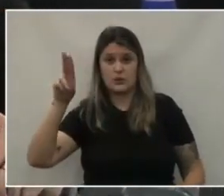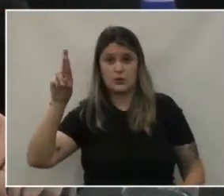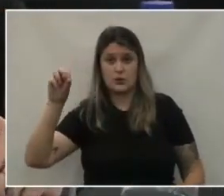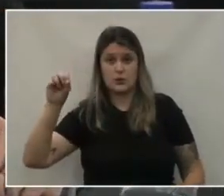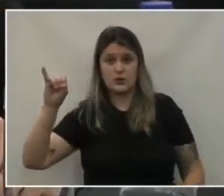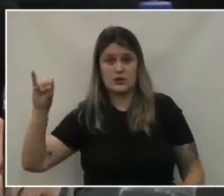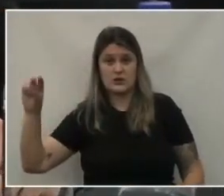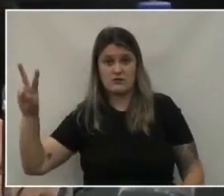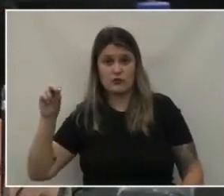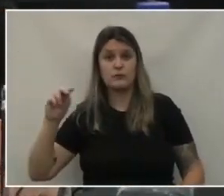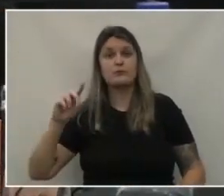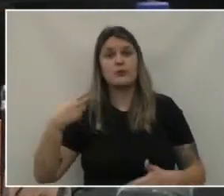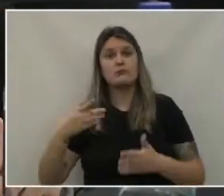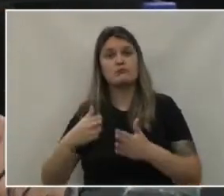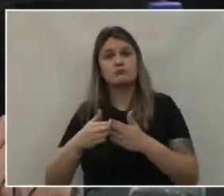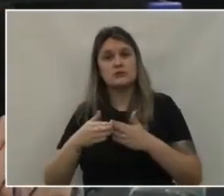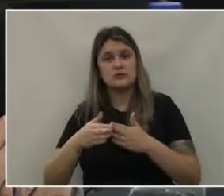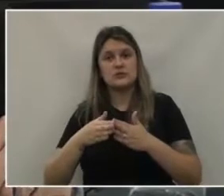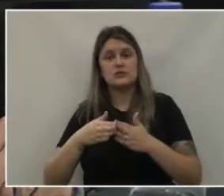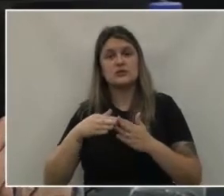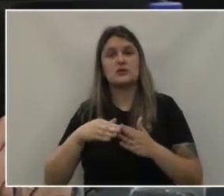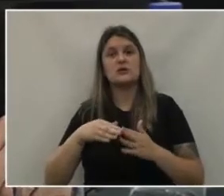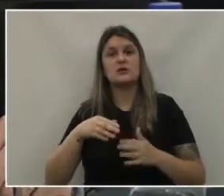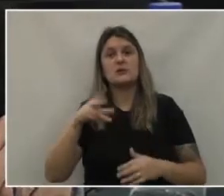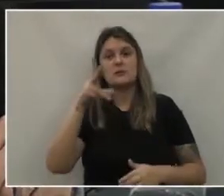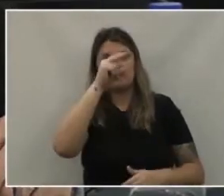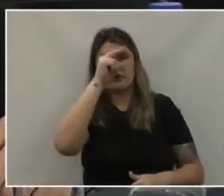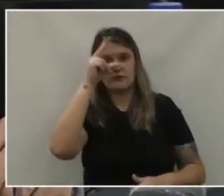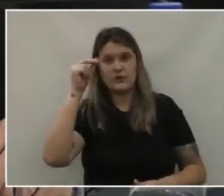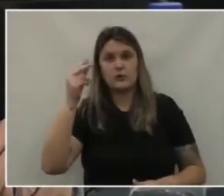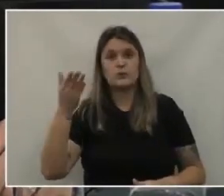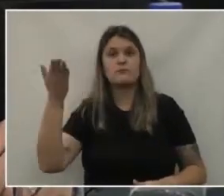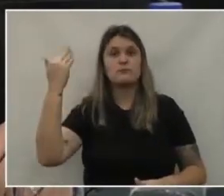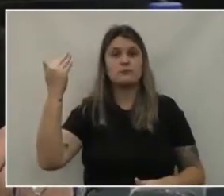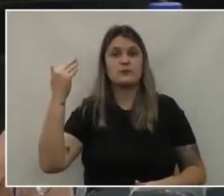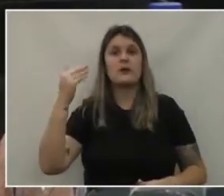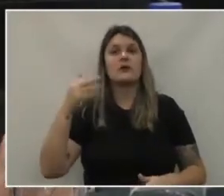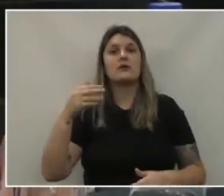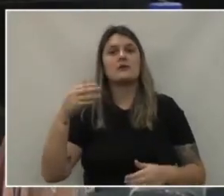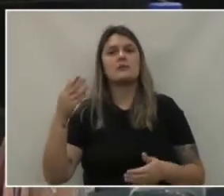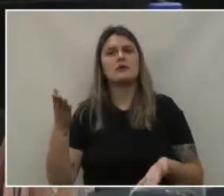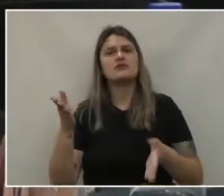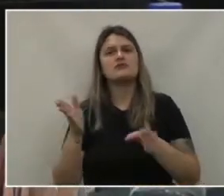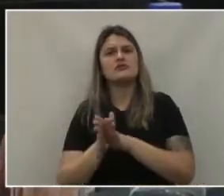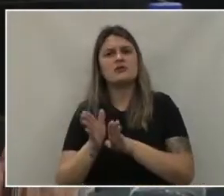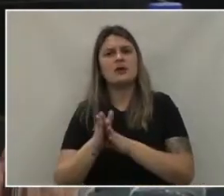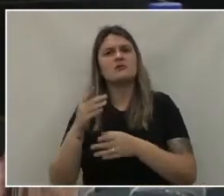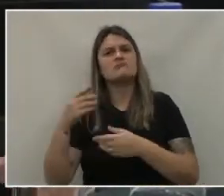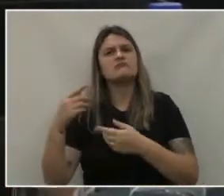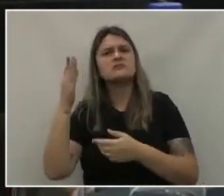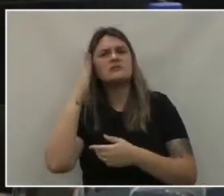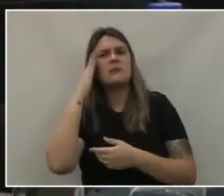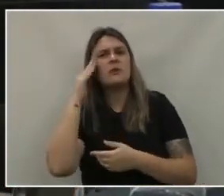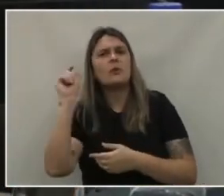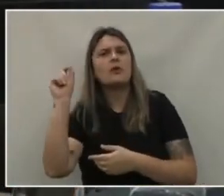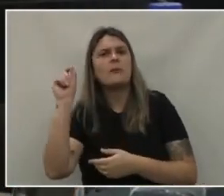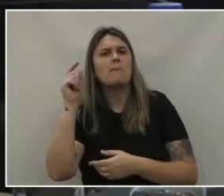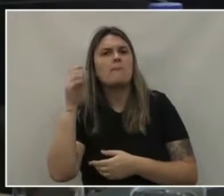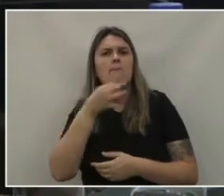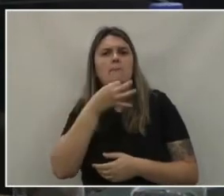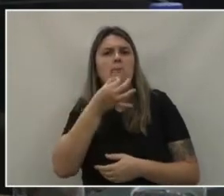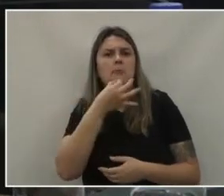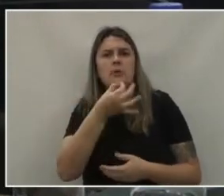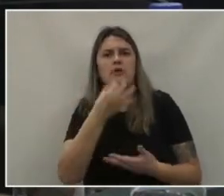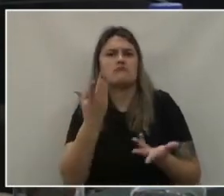E automaticamente vou solicitar a presença do prefeito anterior, para a gente chegar e saber qual